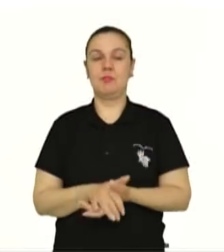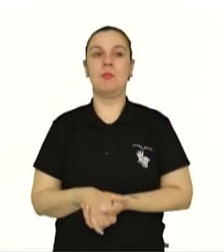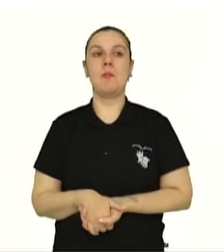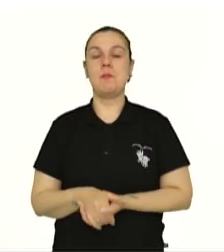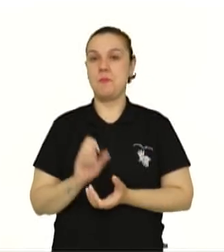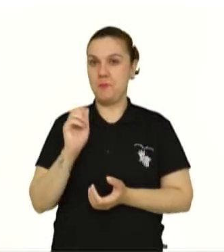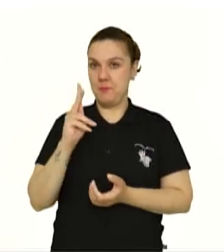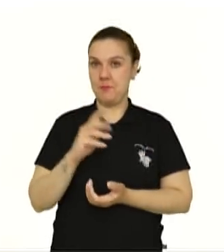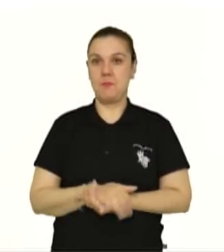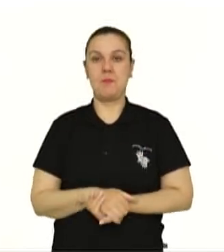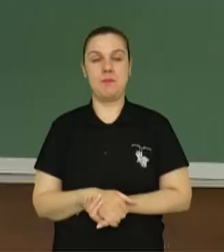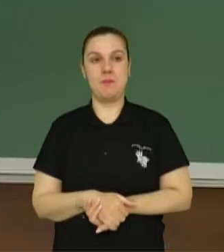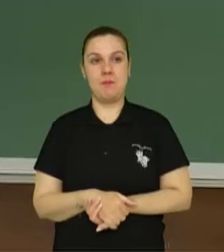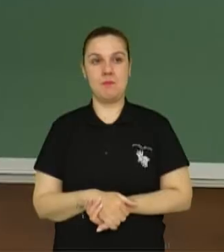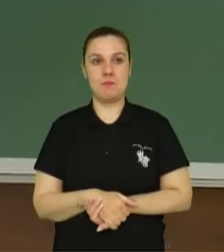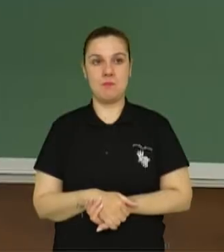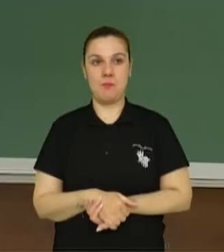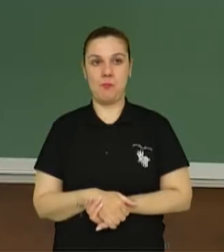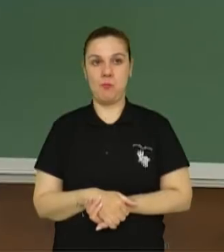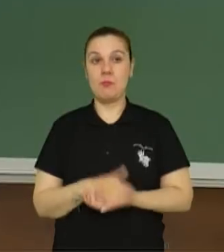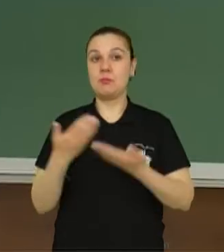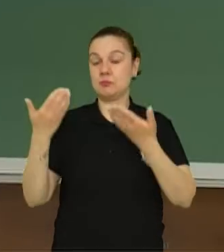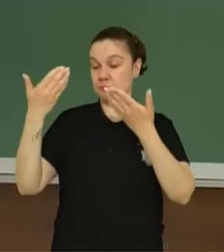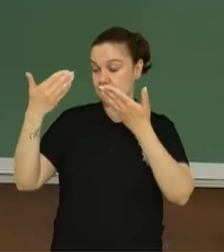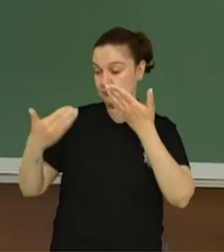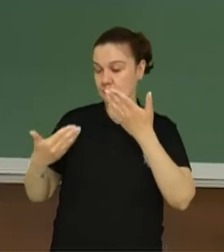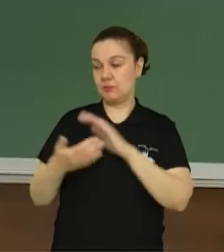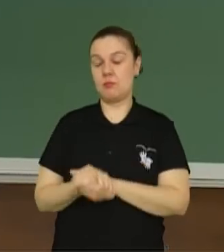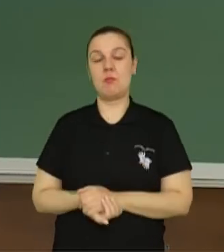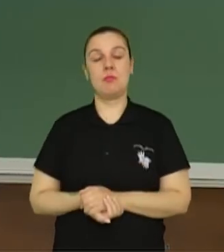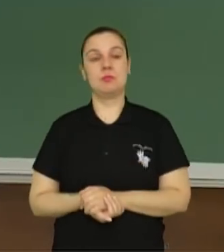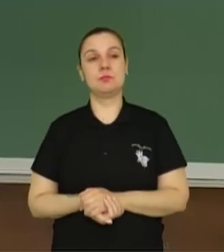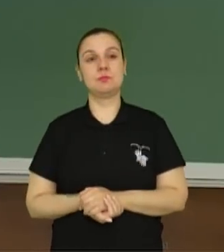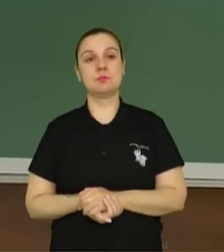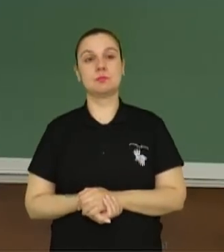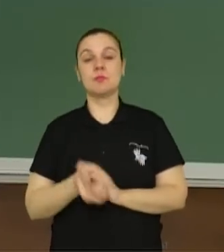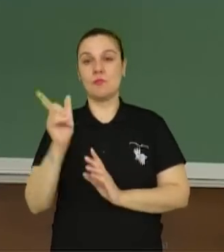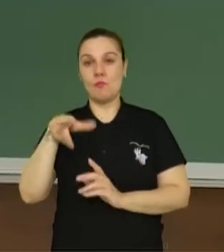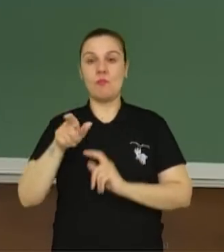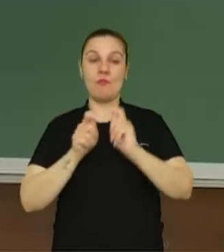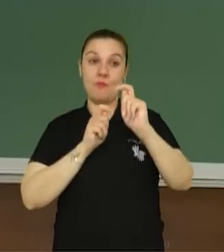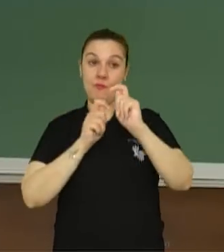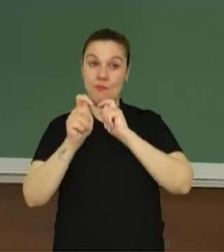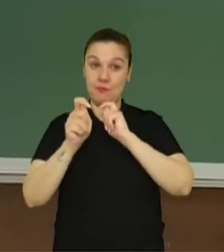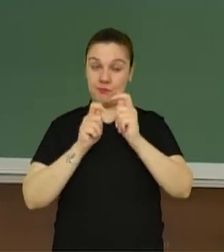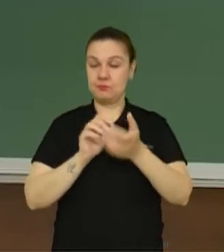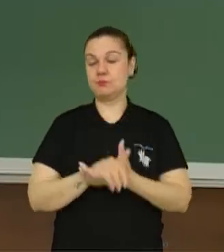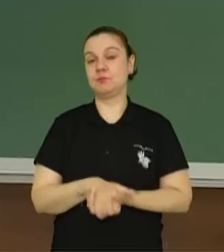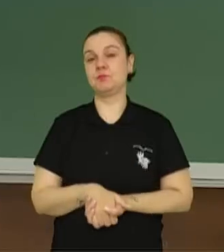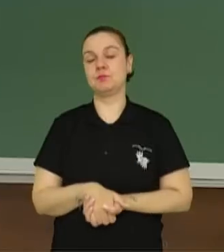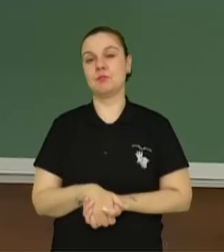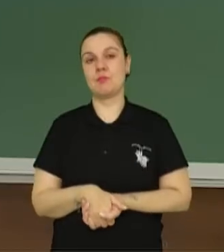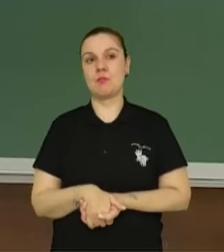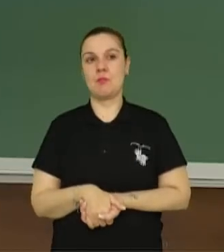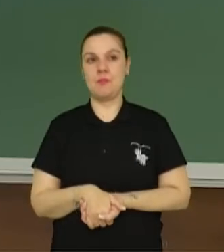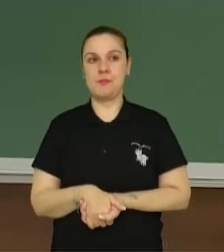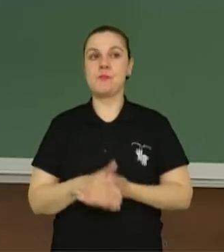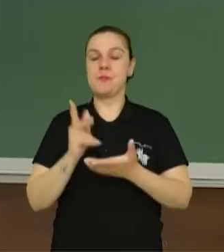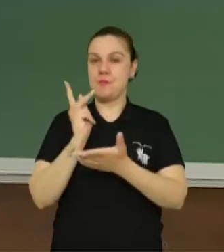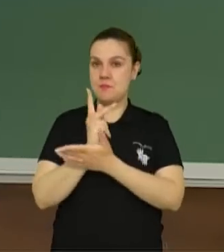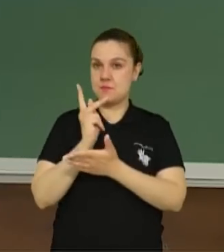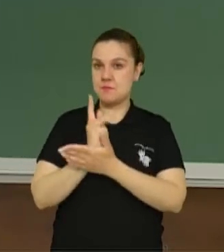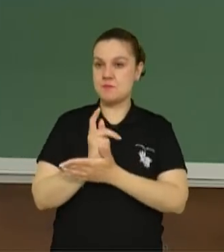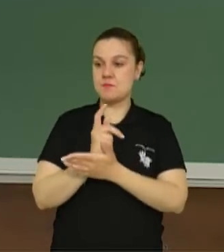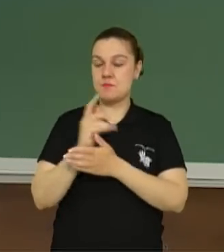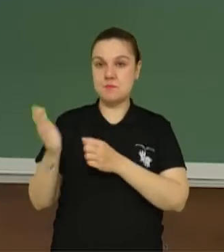aplicados. Bacana? E os conteúdos, então, em relação a isso, gênero discursivo e entrevista, né, nós sempre